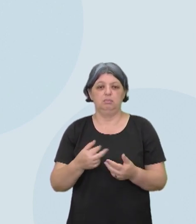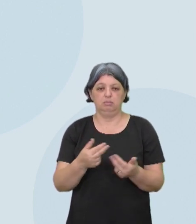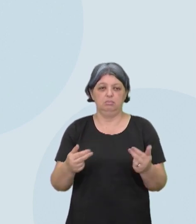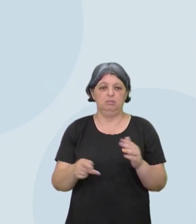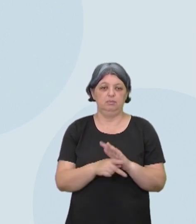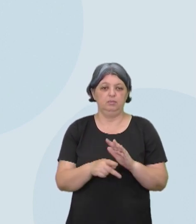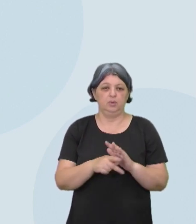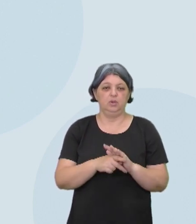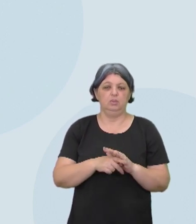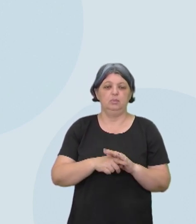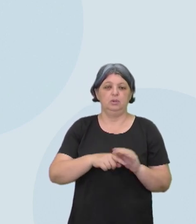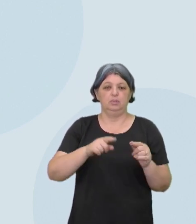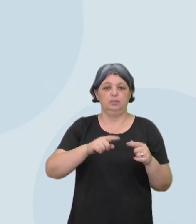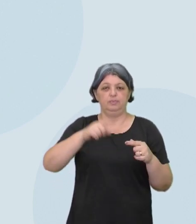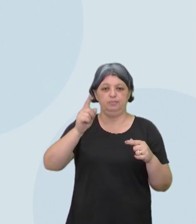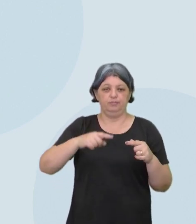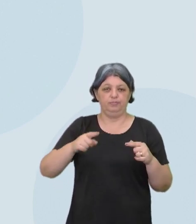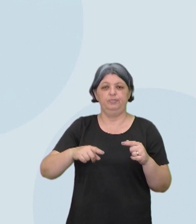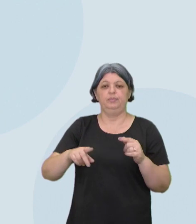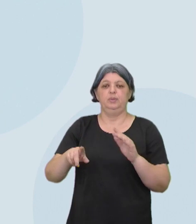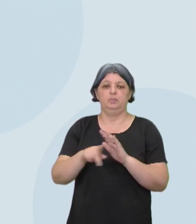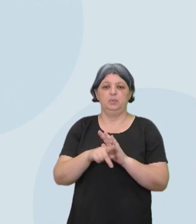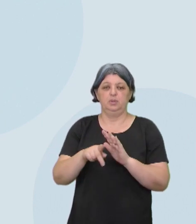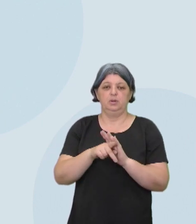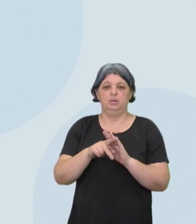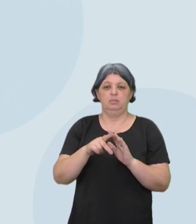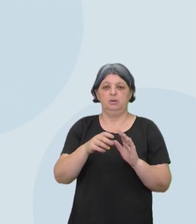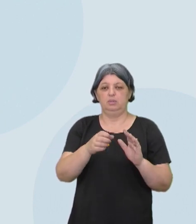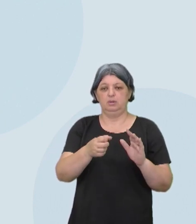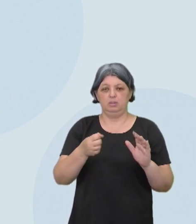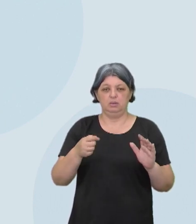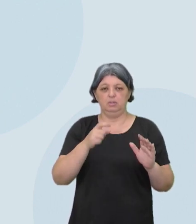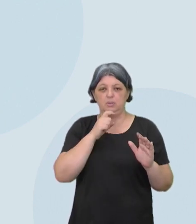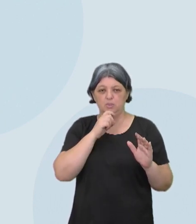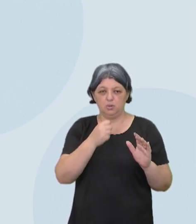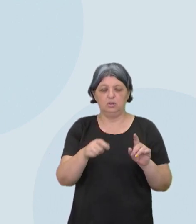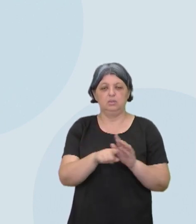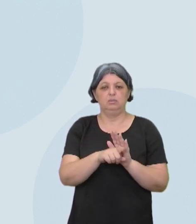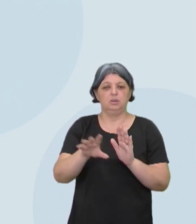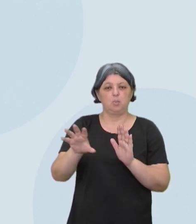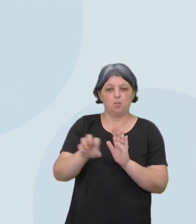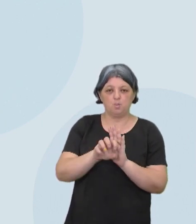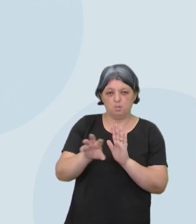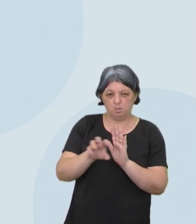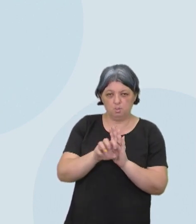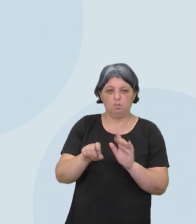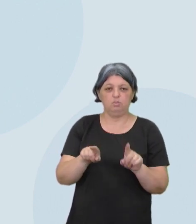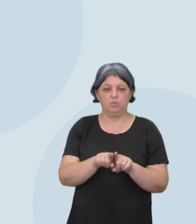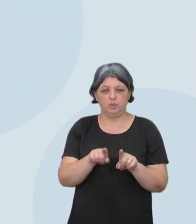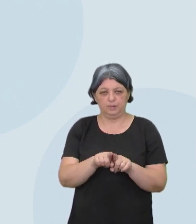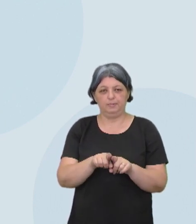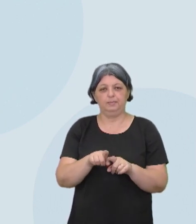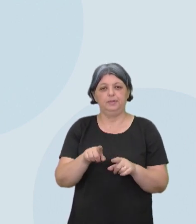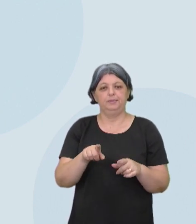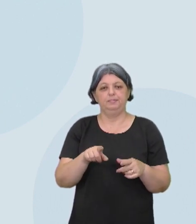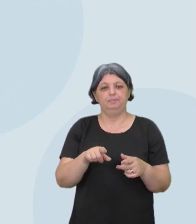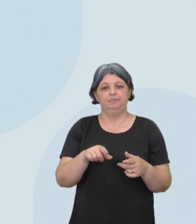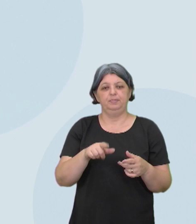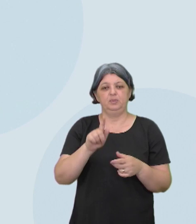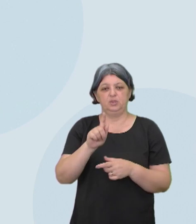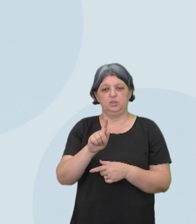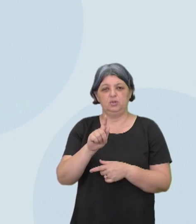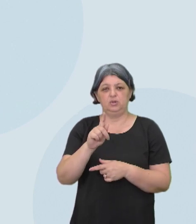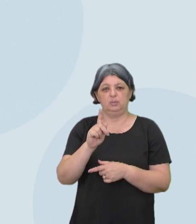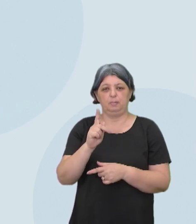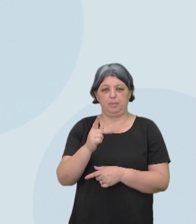ondas eletromagnéticas, micro-ondas. Na atividade 3, as contribuições do GPR na geociência. Acabou de cair um sistema